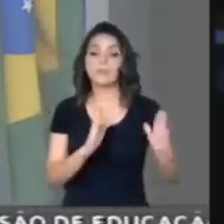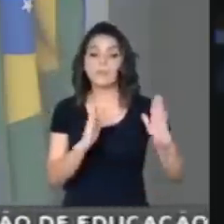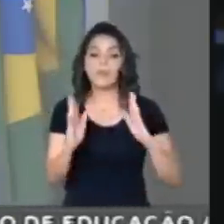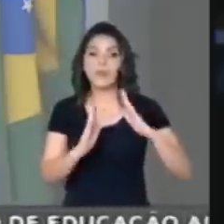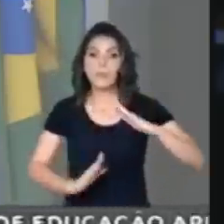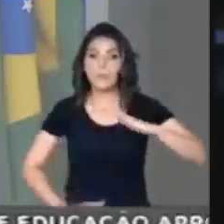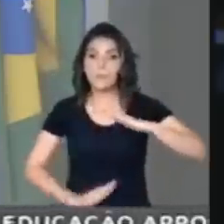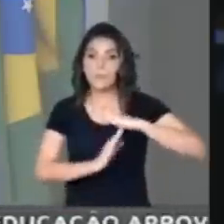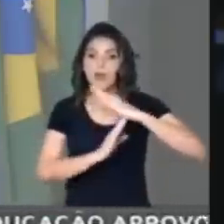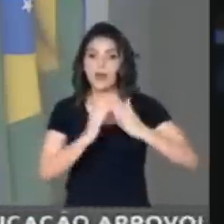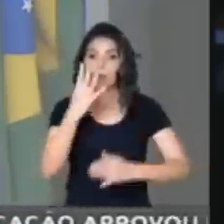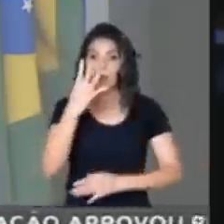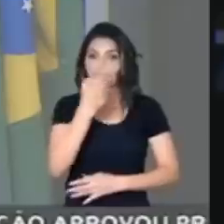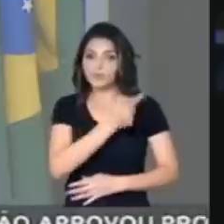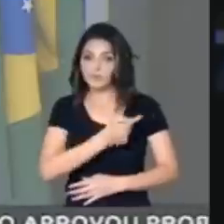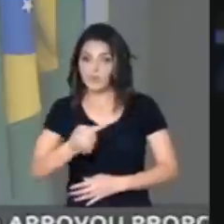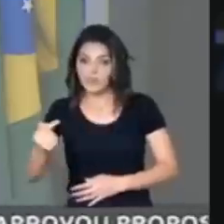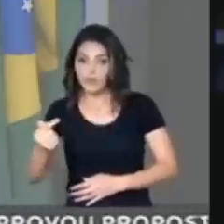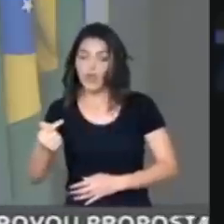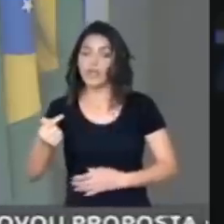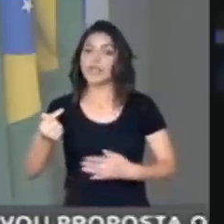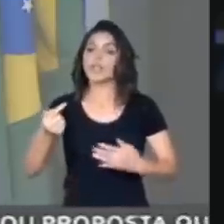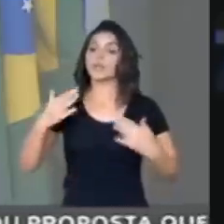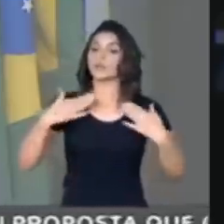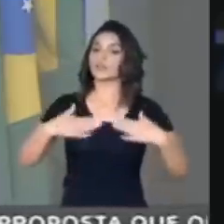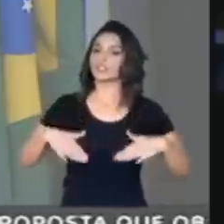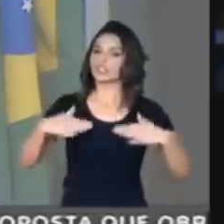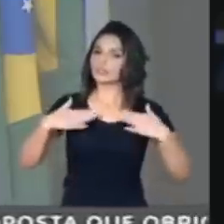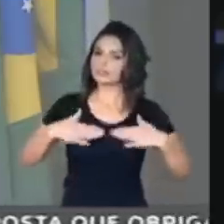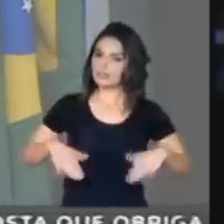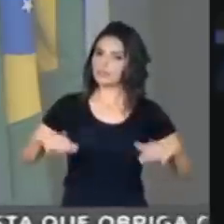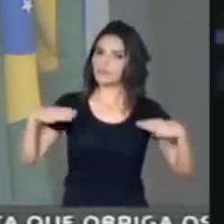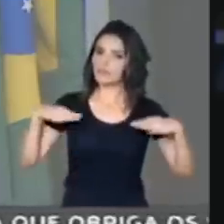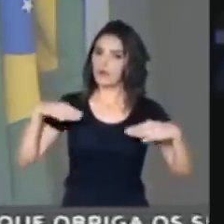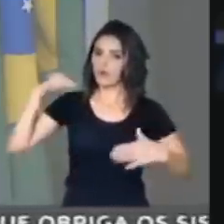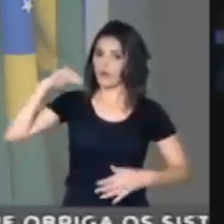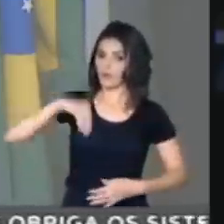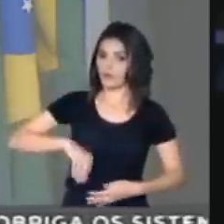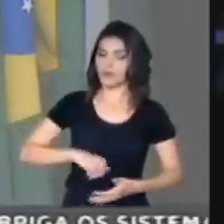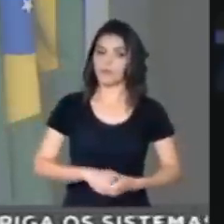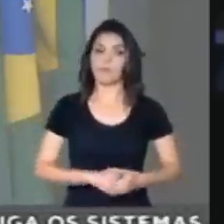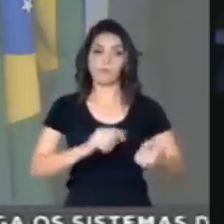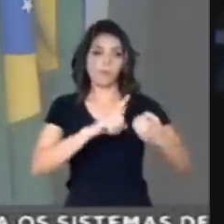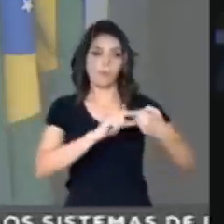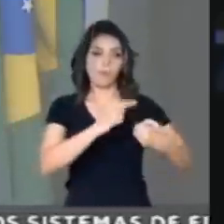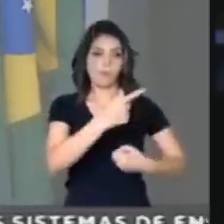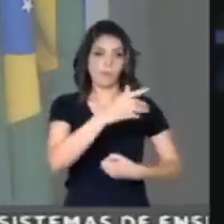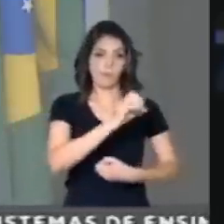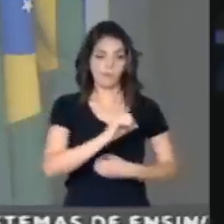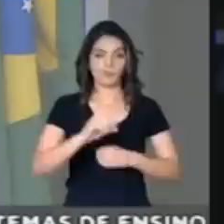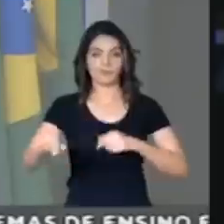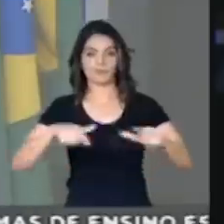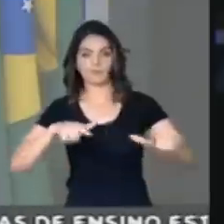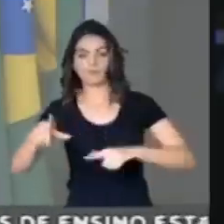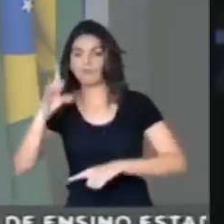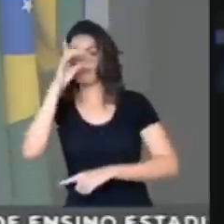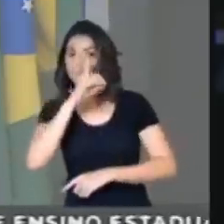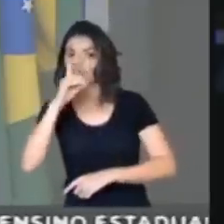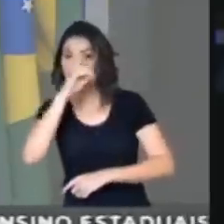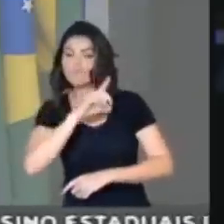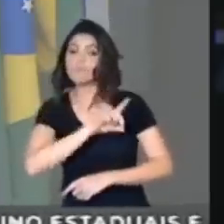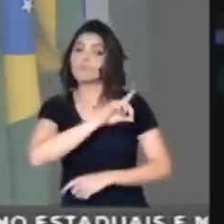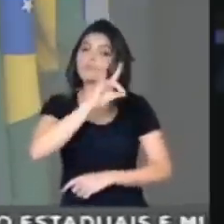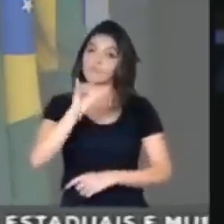de 4 semanas. Artigo 70. O trabalho aos domingos e nos feriados será remunerado em